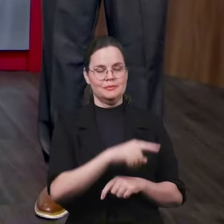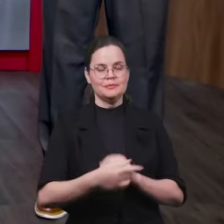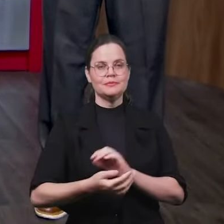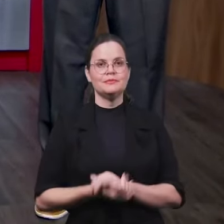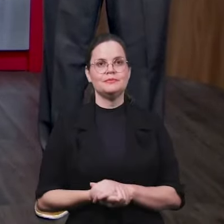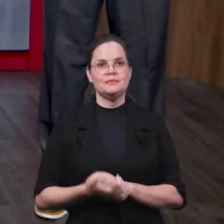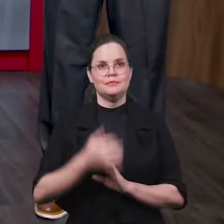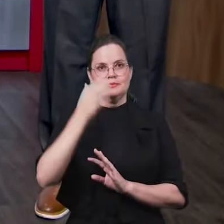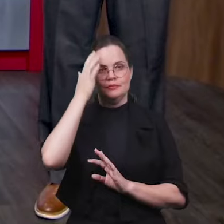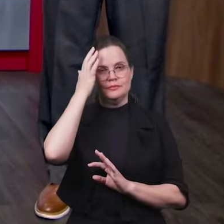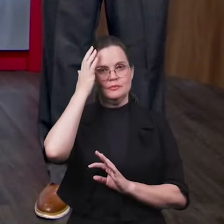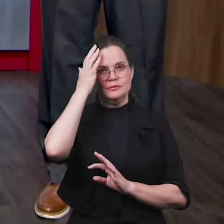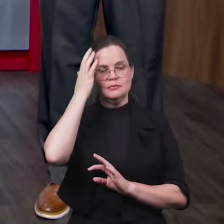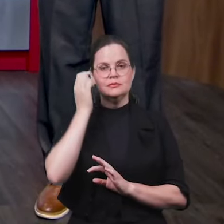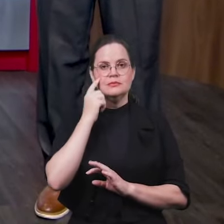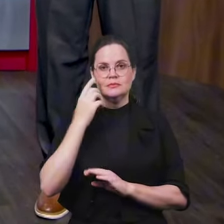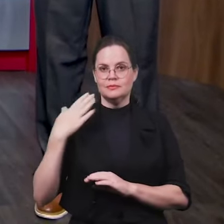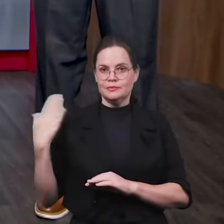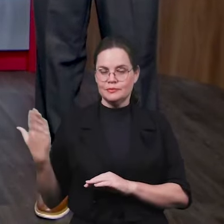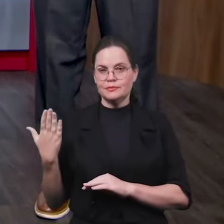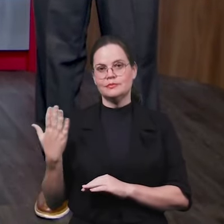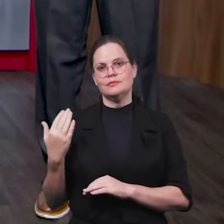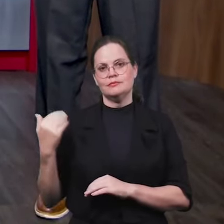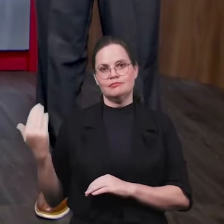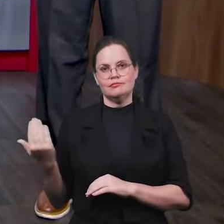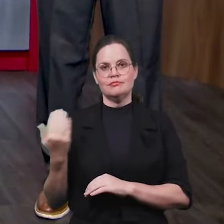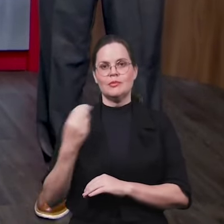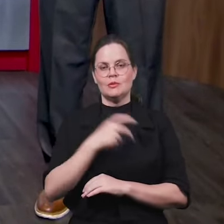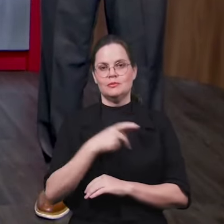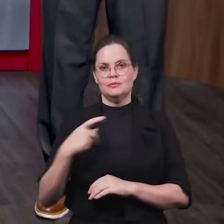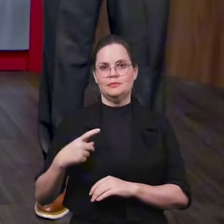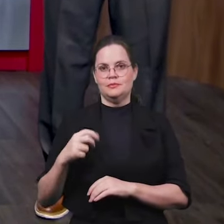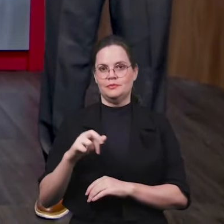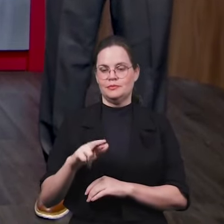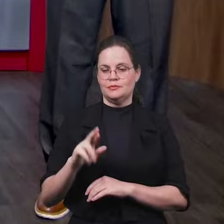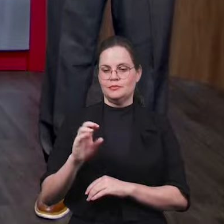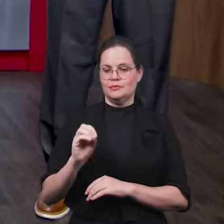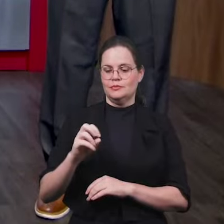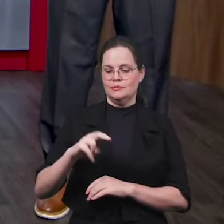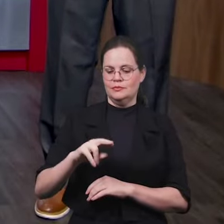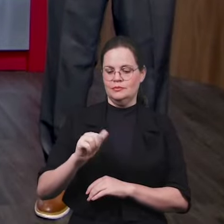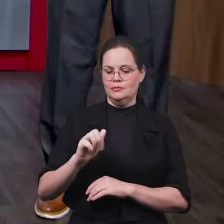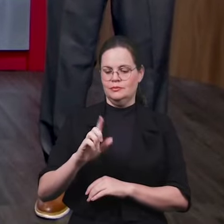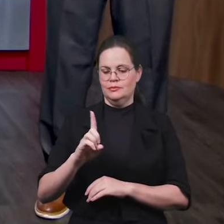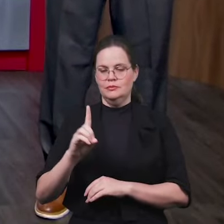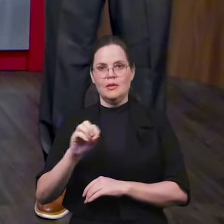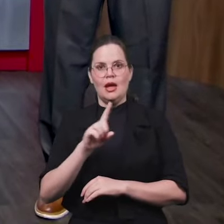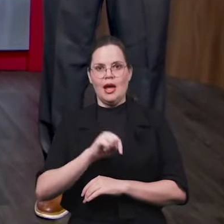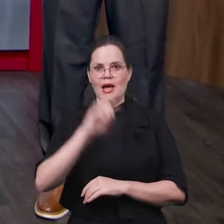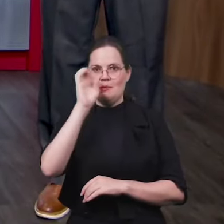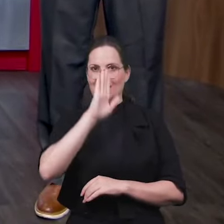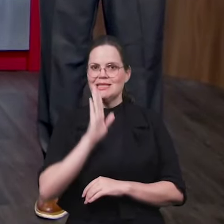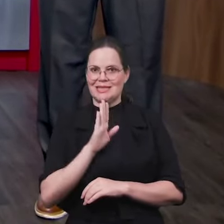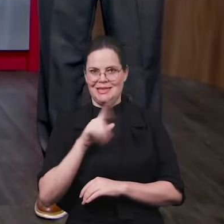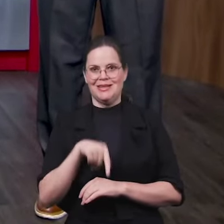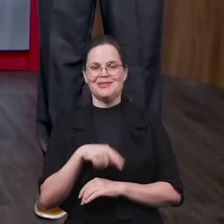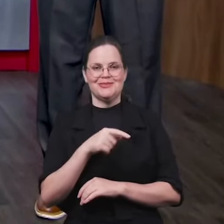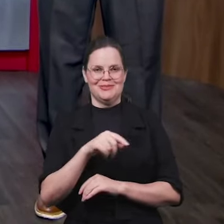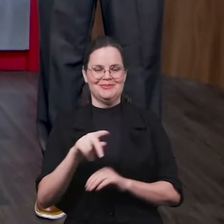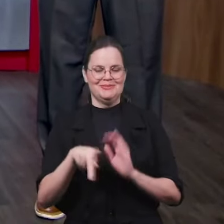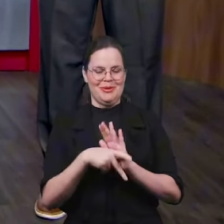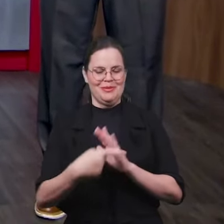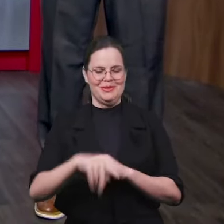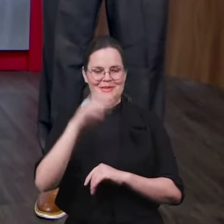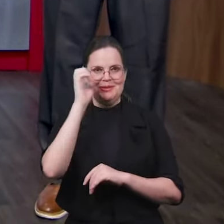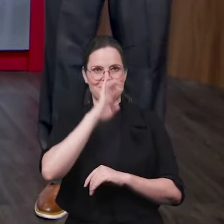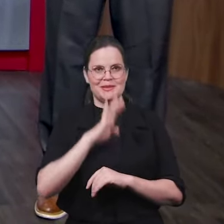bênção. Está aqui ao meu lado o pastor Ronaldo Meyer, que é brasileiro, esse aqui é o brasileiro,